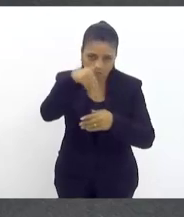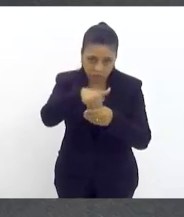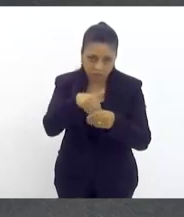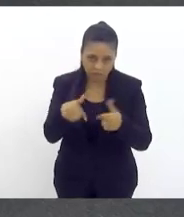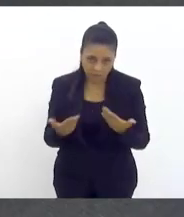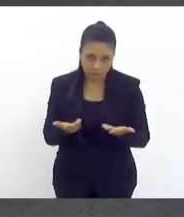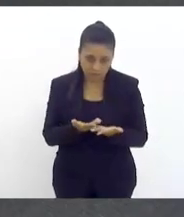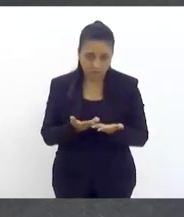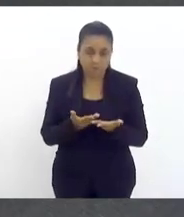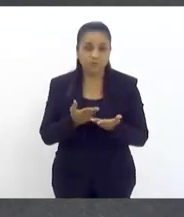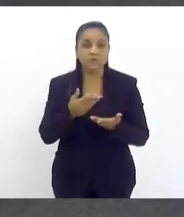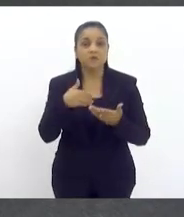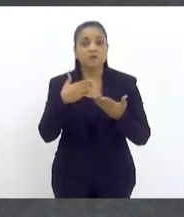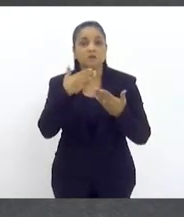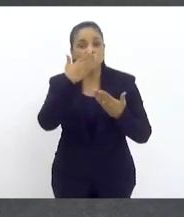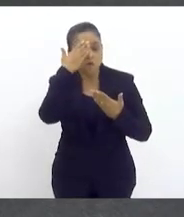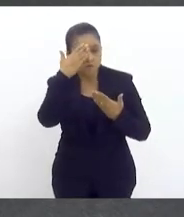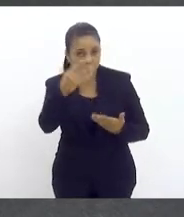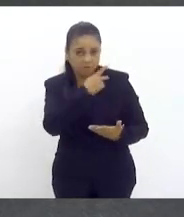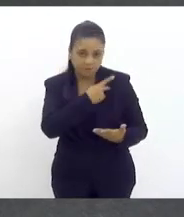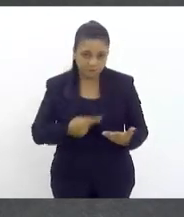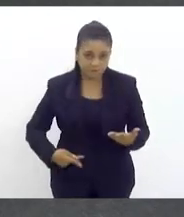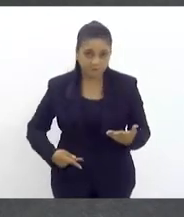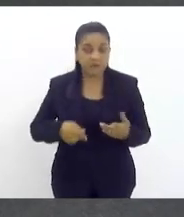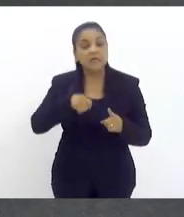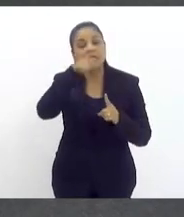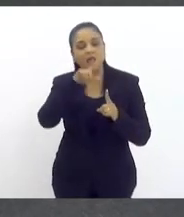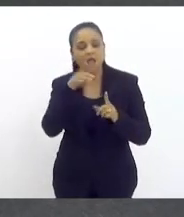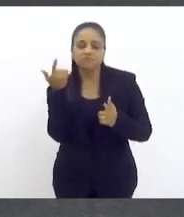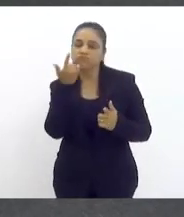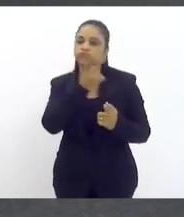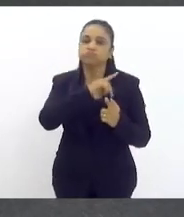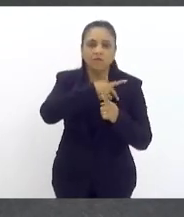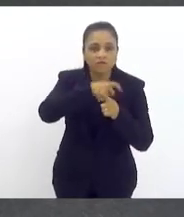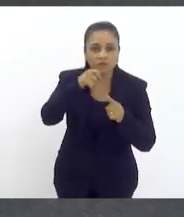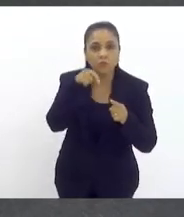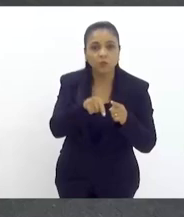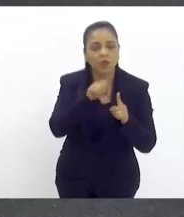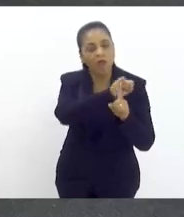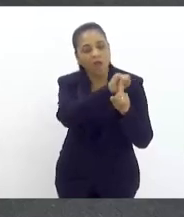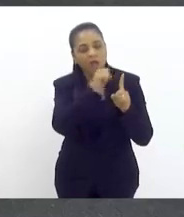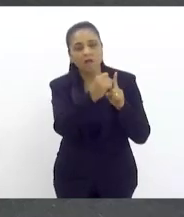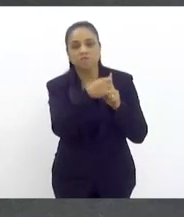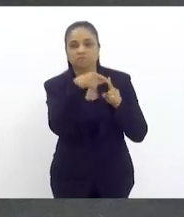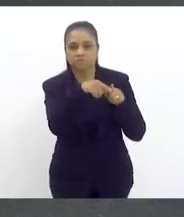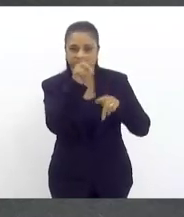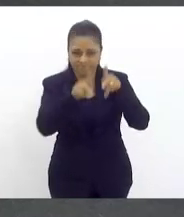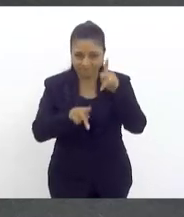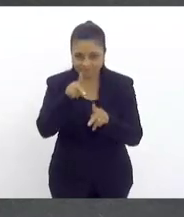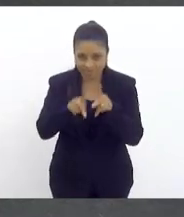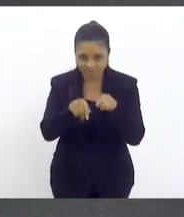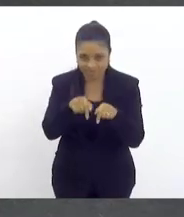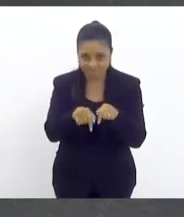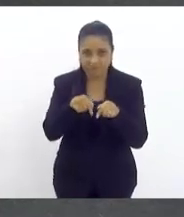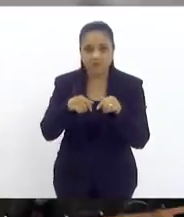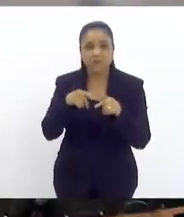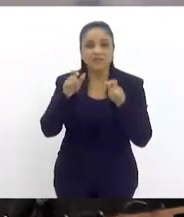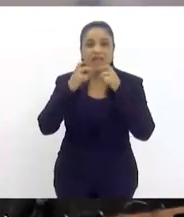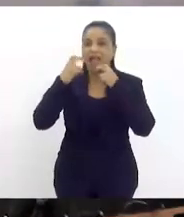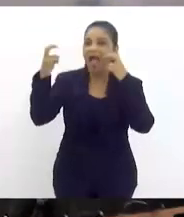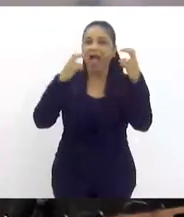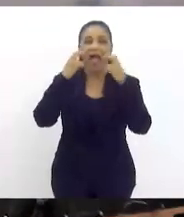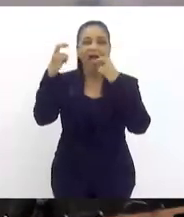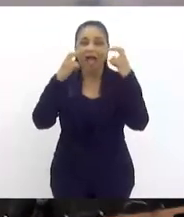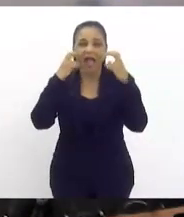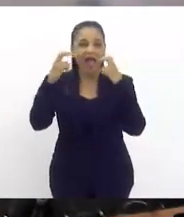e quem vence, por óbvio, é a sociedade, é a população, é isso que a gente espera. Nossas mulheres precisam ser respeitadas.